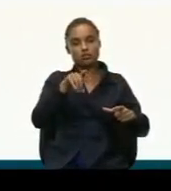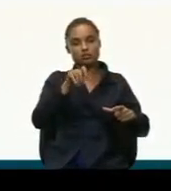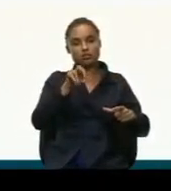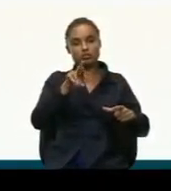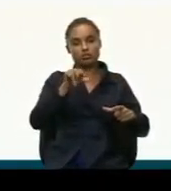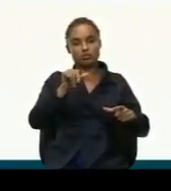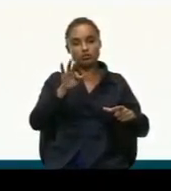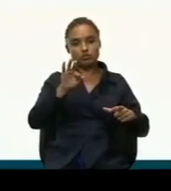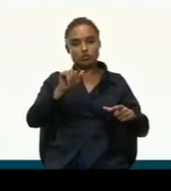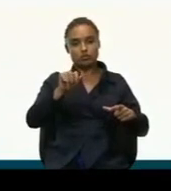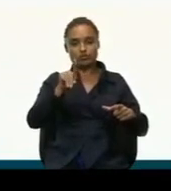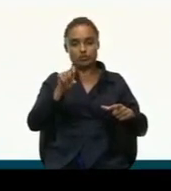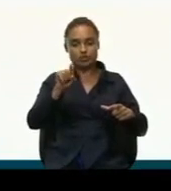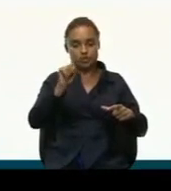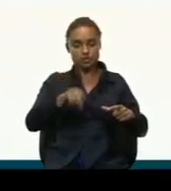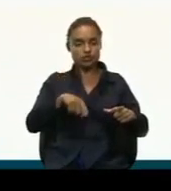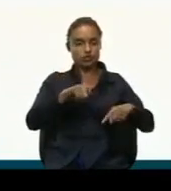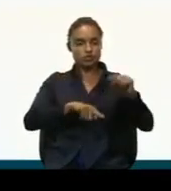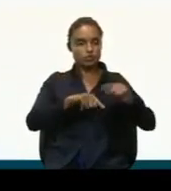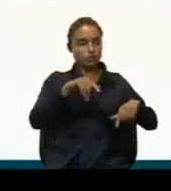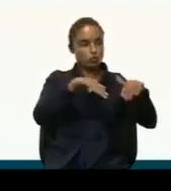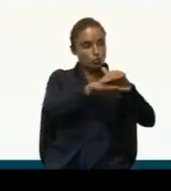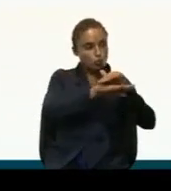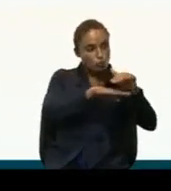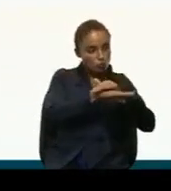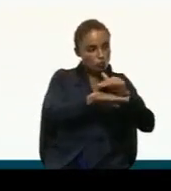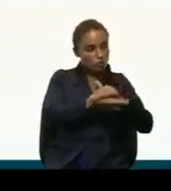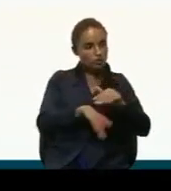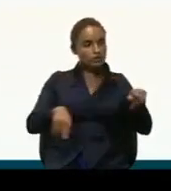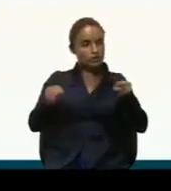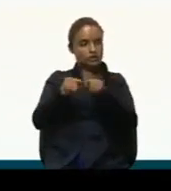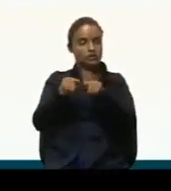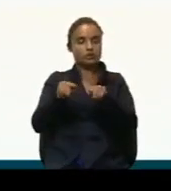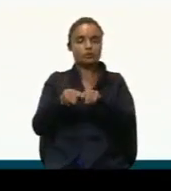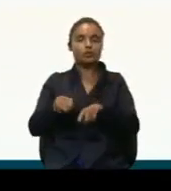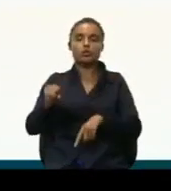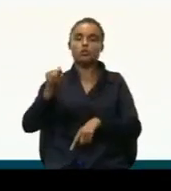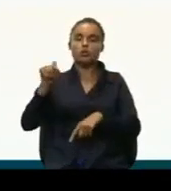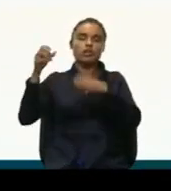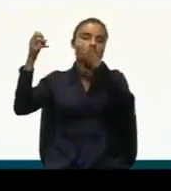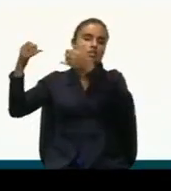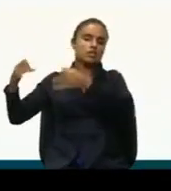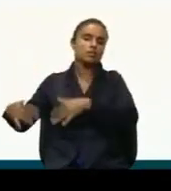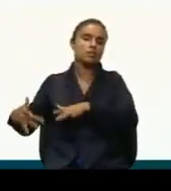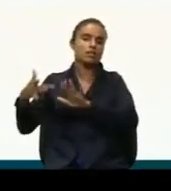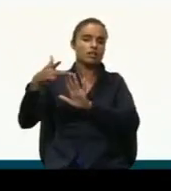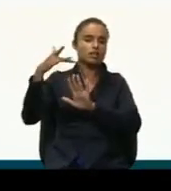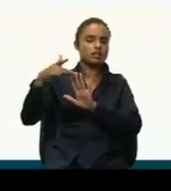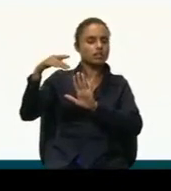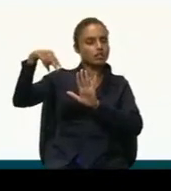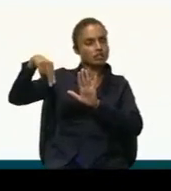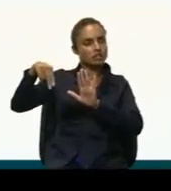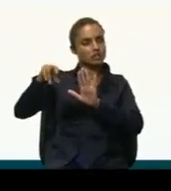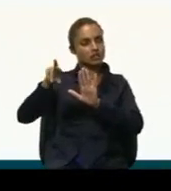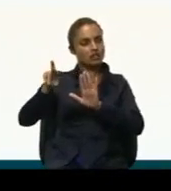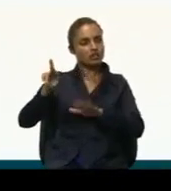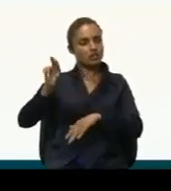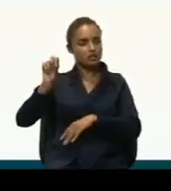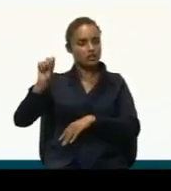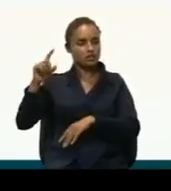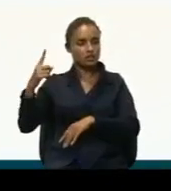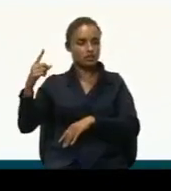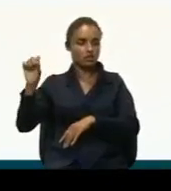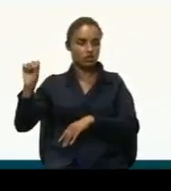Dos principais itens ali, de uma forma geral, da nossa NR18. Recomendo que seja feita a leitura da